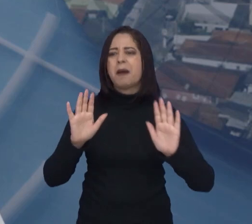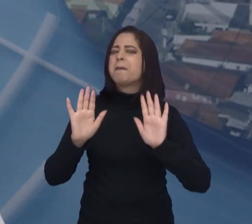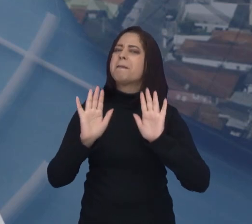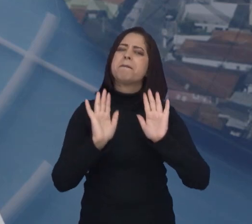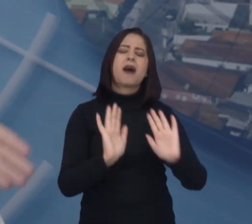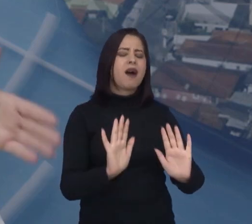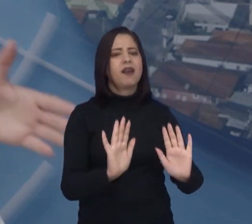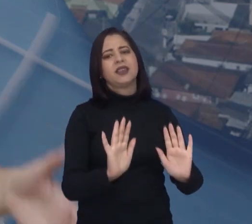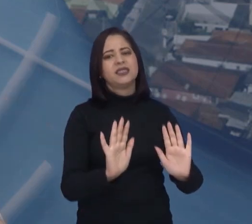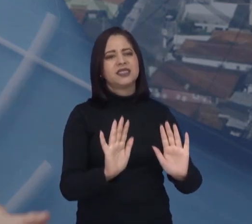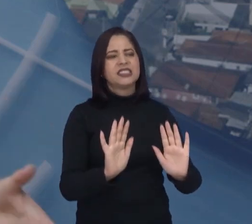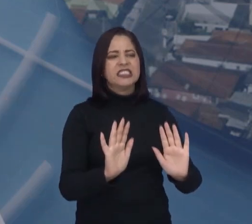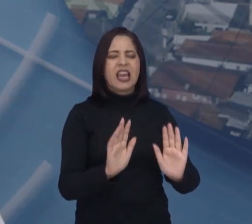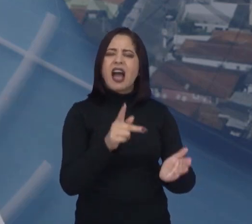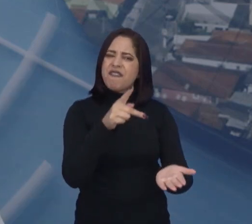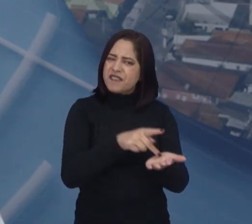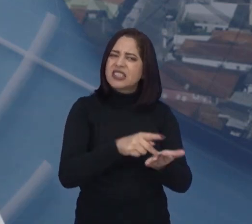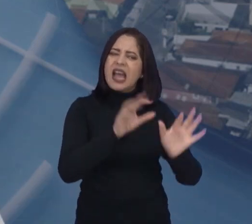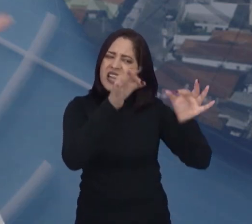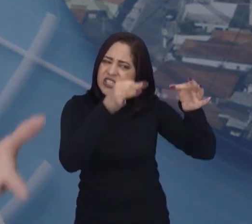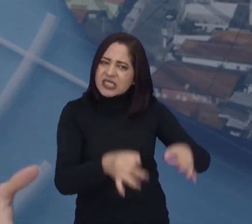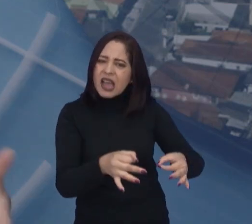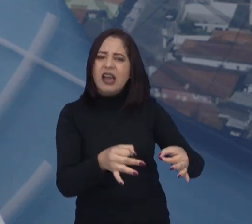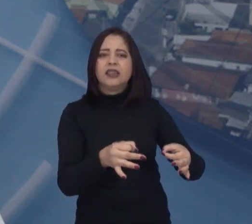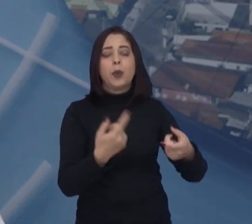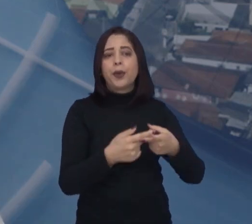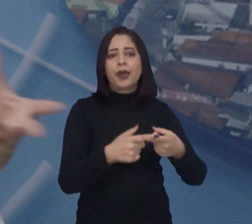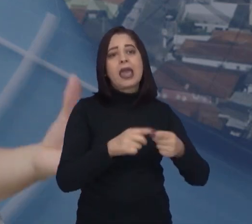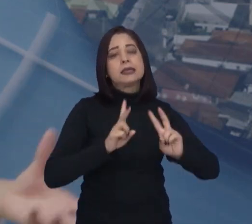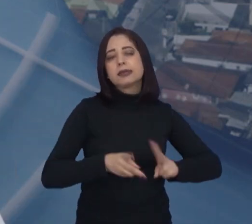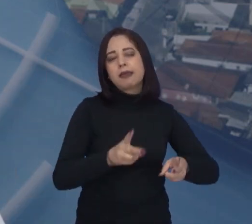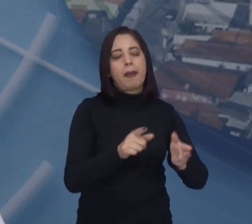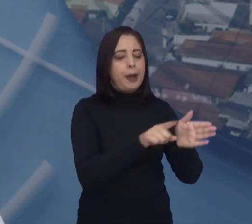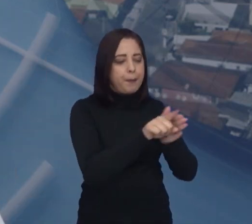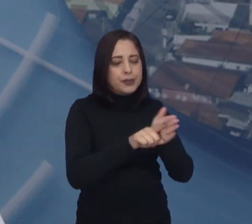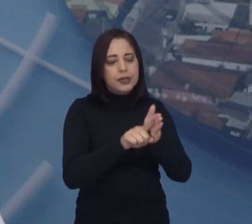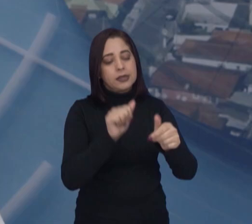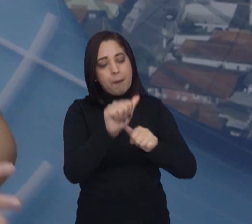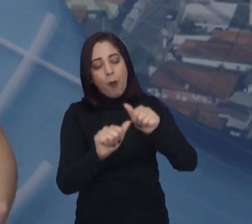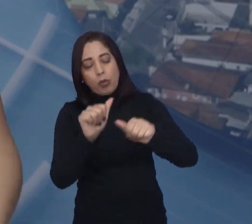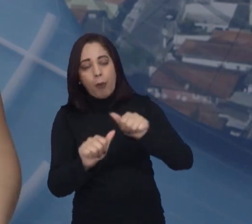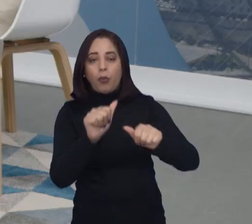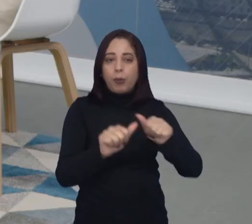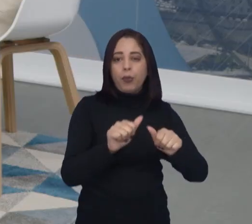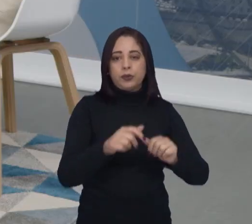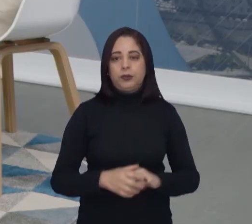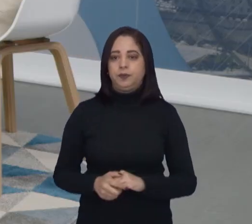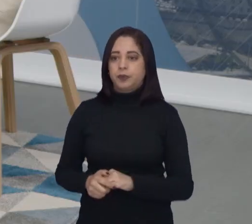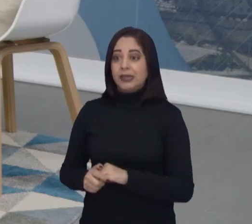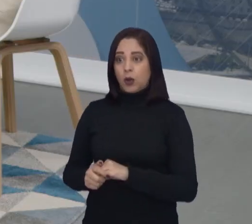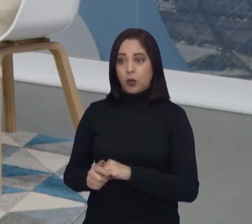tem como ser cravada, né? Estudos vão surgindo. Como que é esse debate na área médica? Não, olha, na